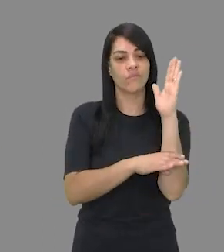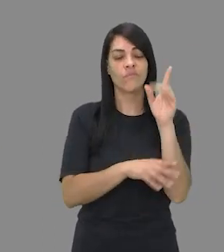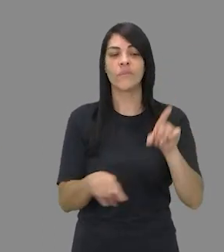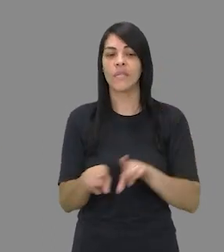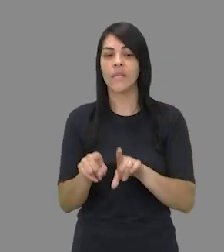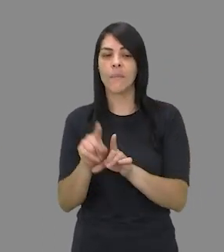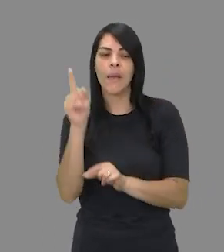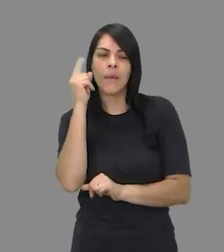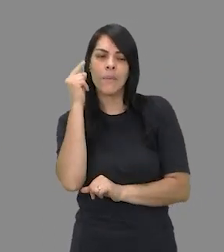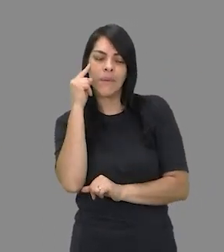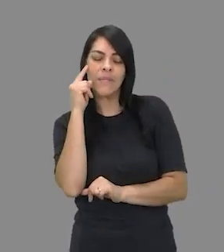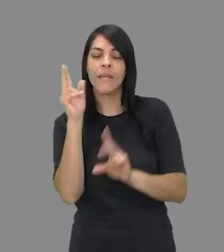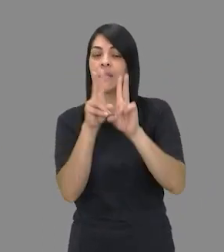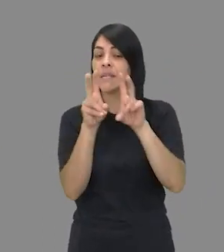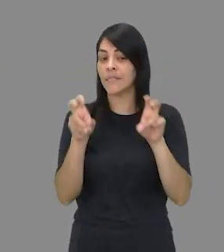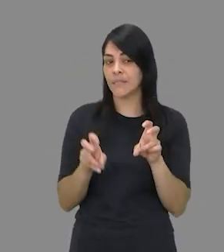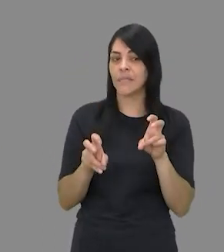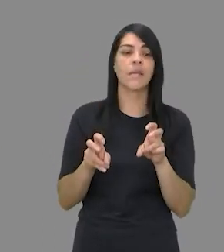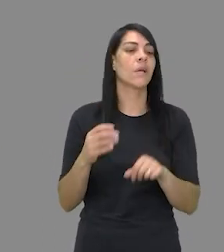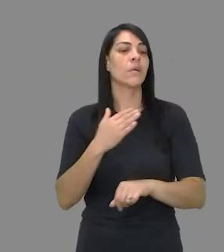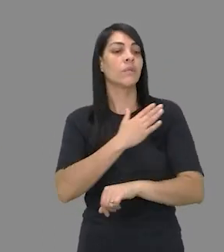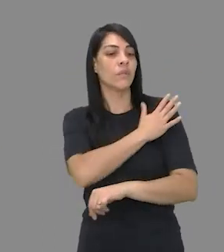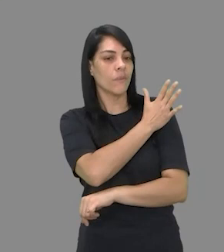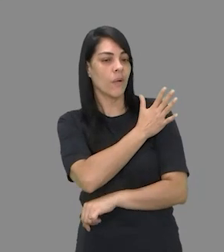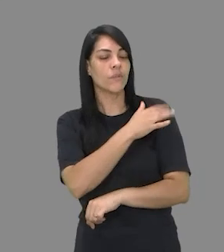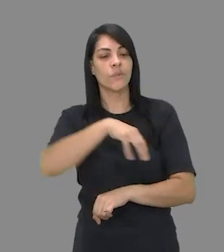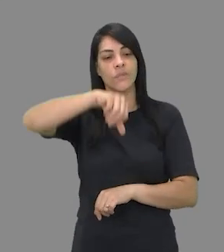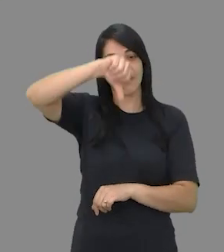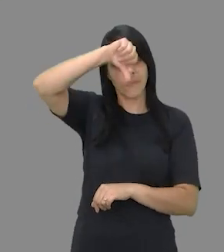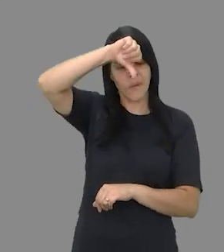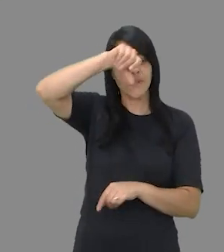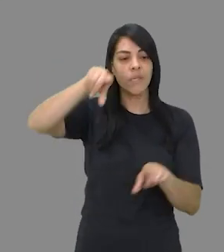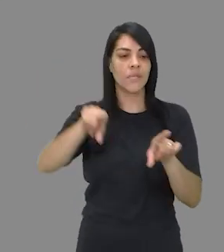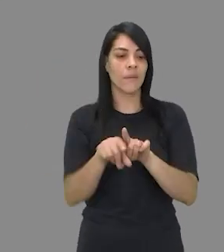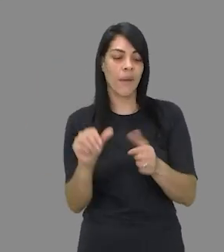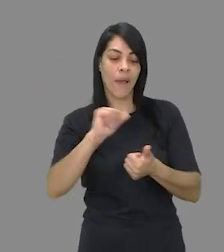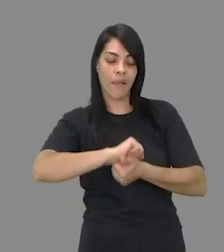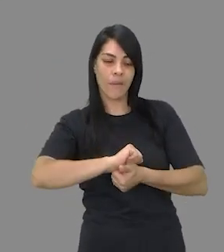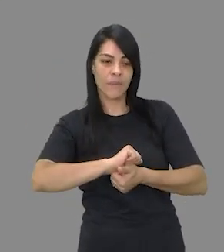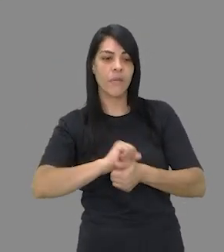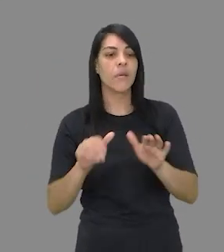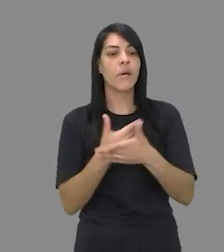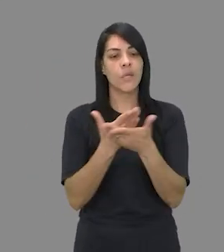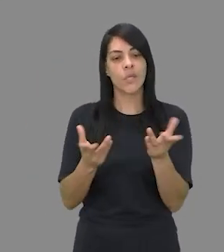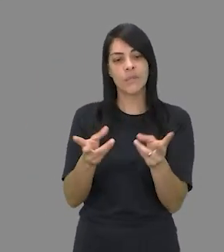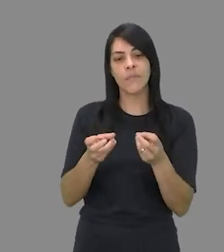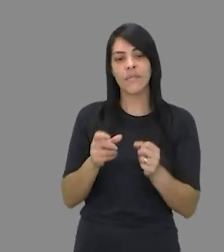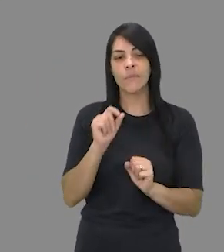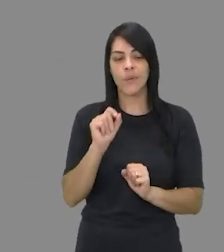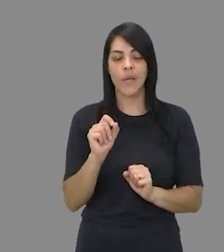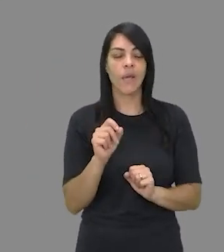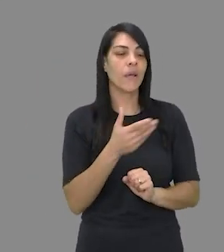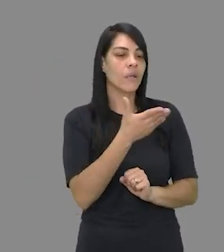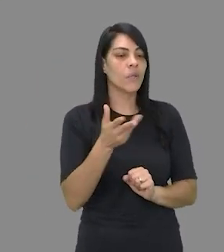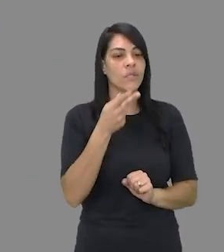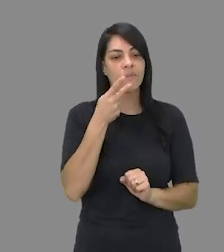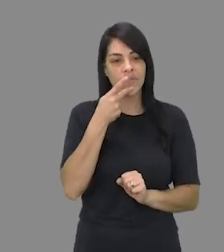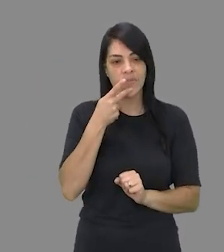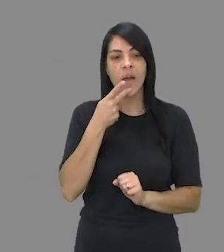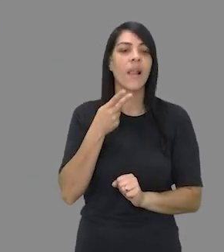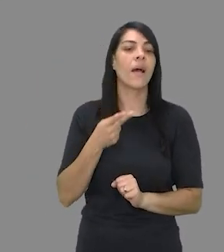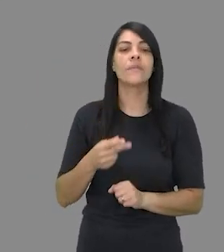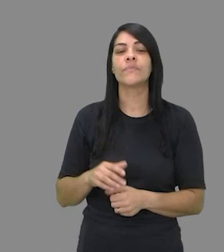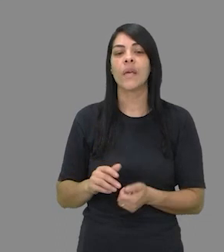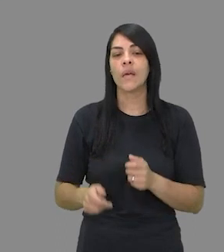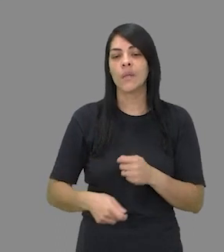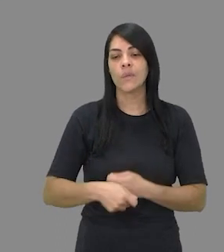e pensar nessas questões de preconceito, estereótipos e adaptações, a gente vem falar um pouquinho do tênis de